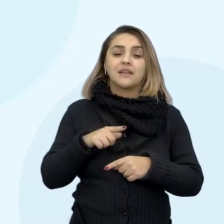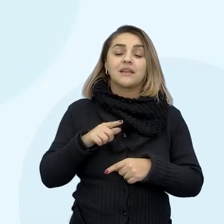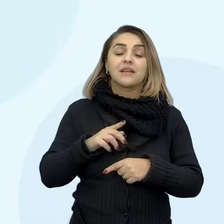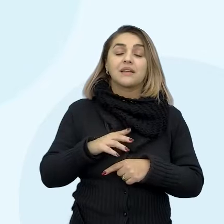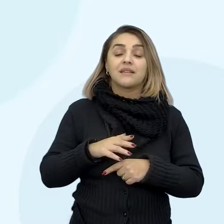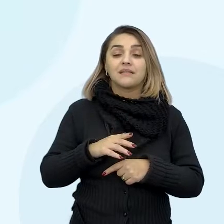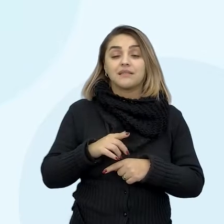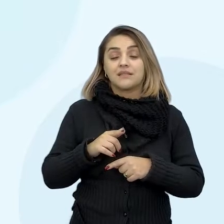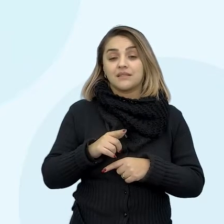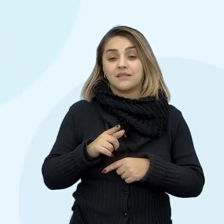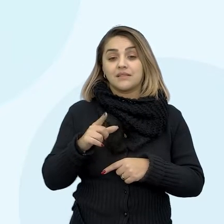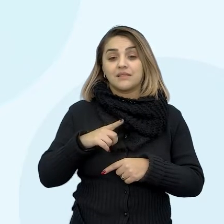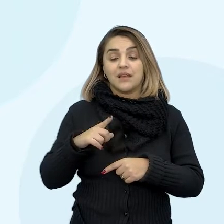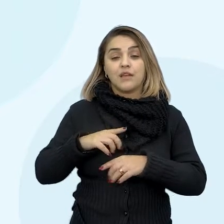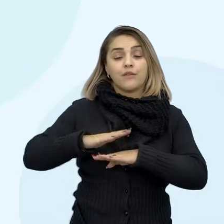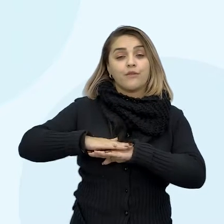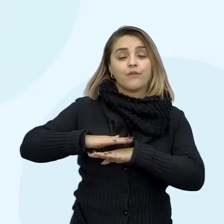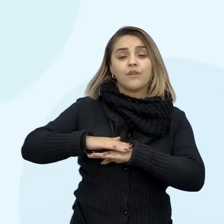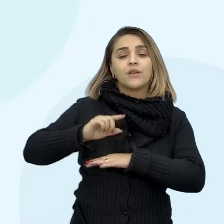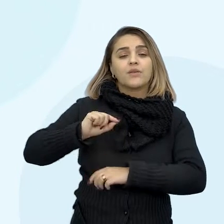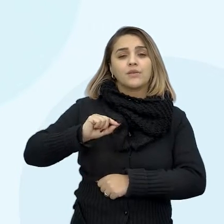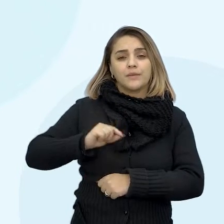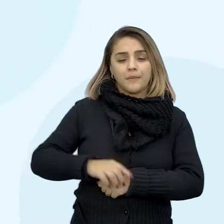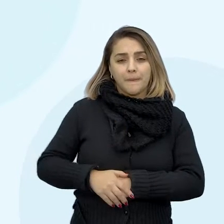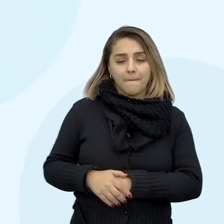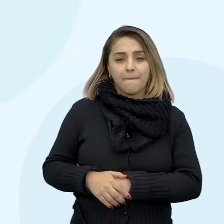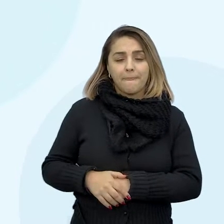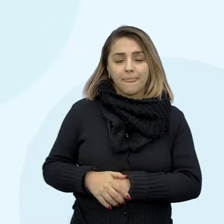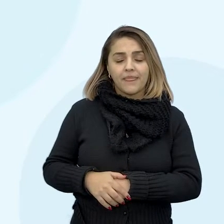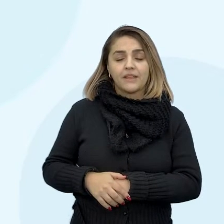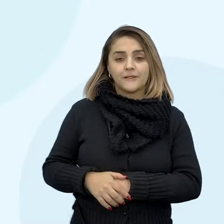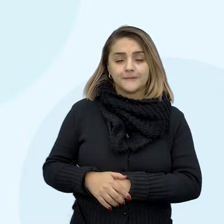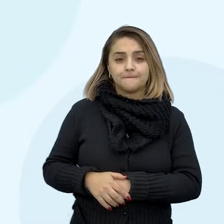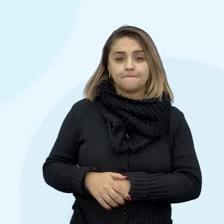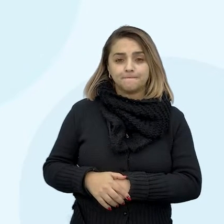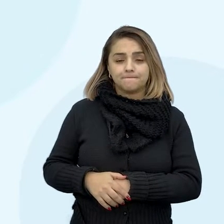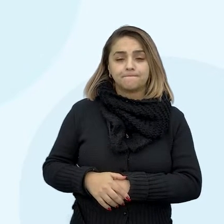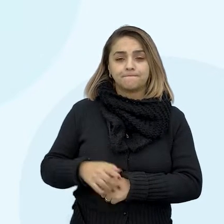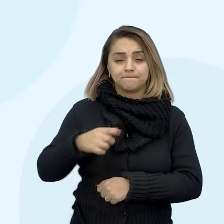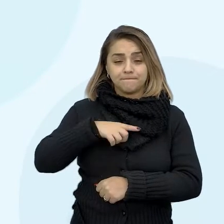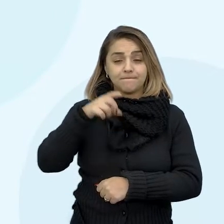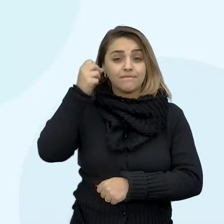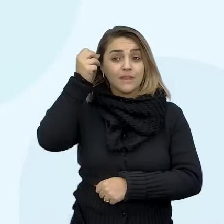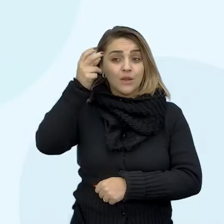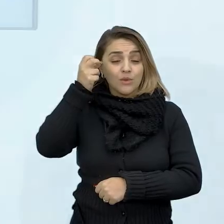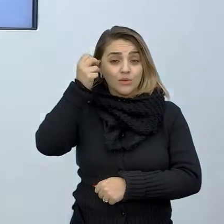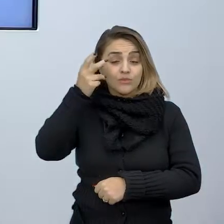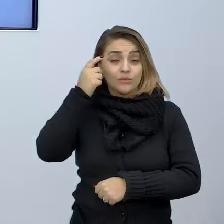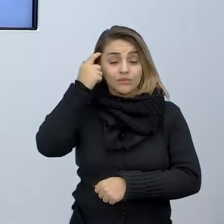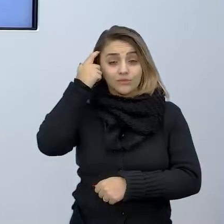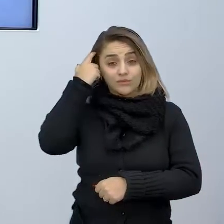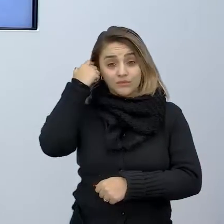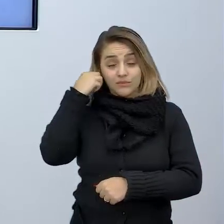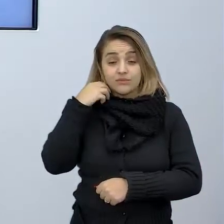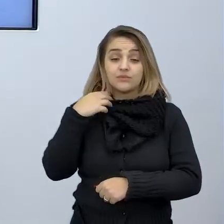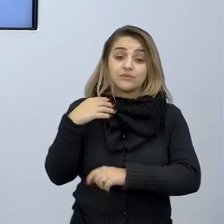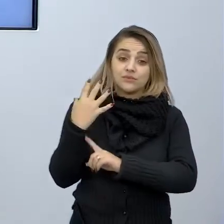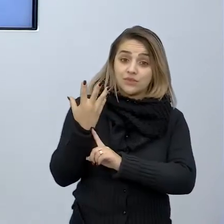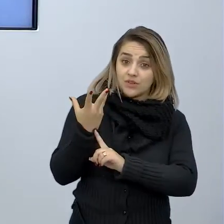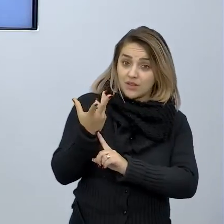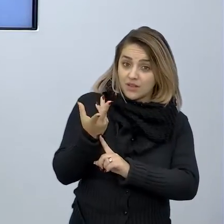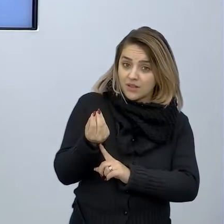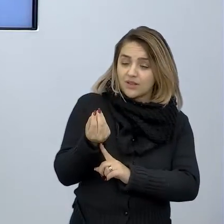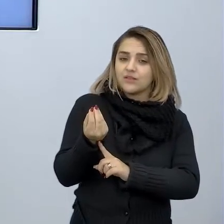da questão da erudição. A gente está tomando aqui cultura para falar de arte, para falar